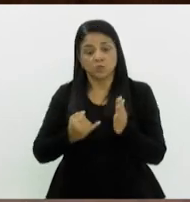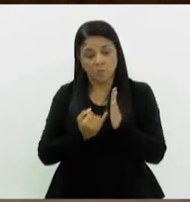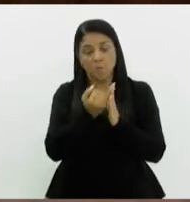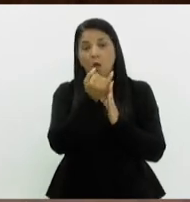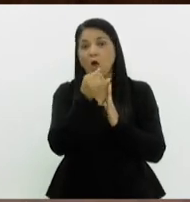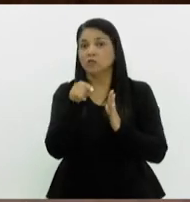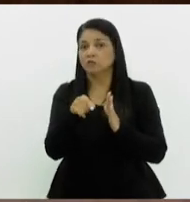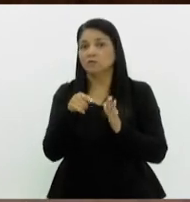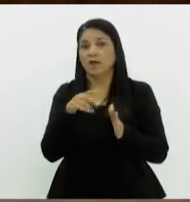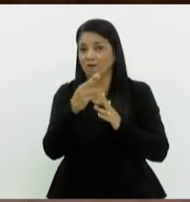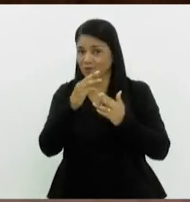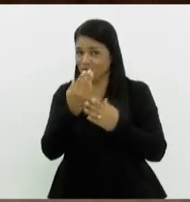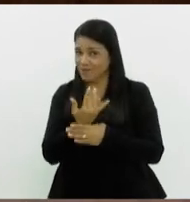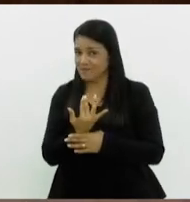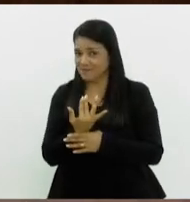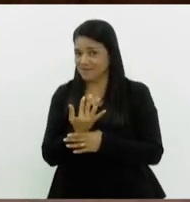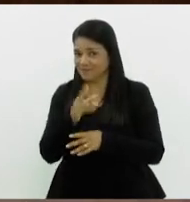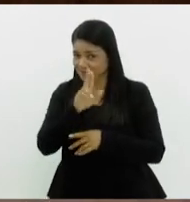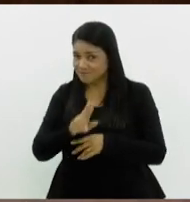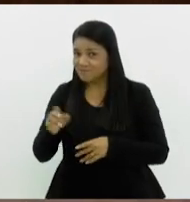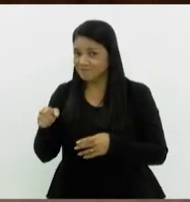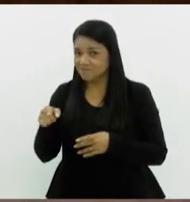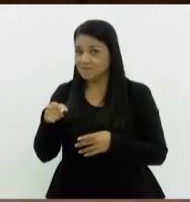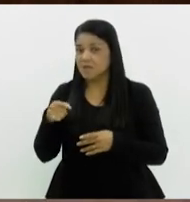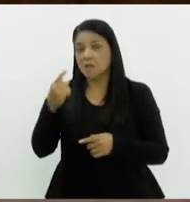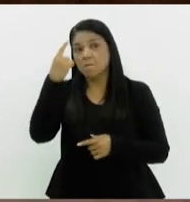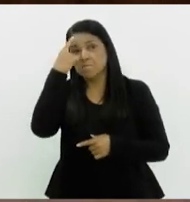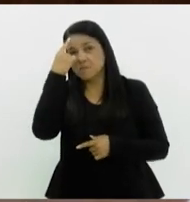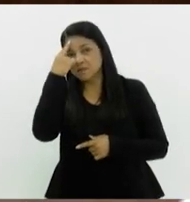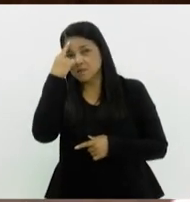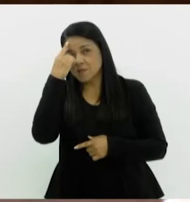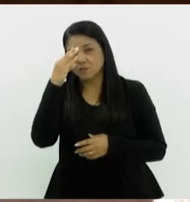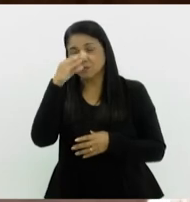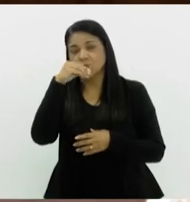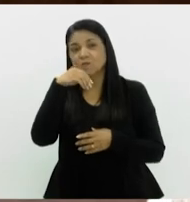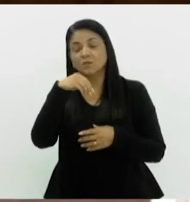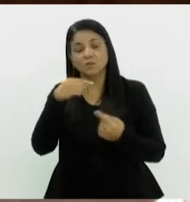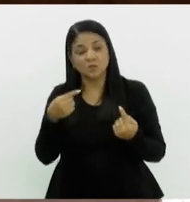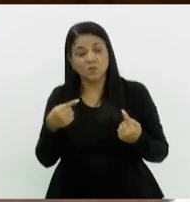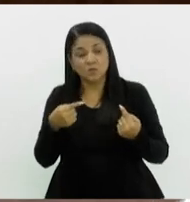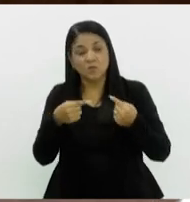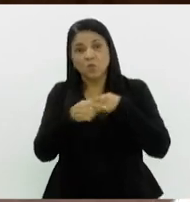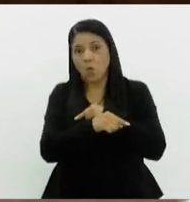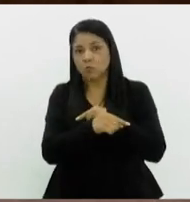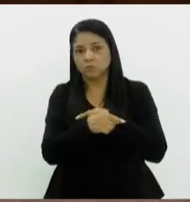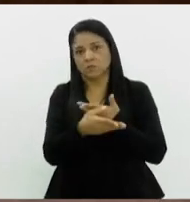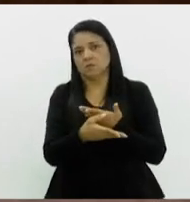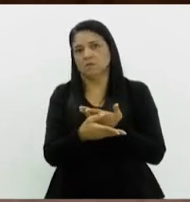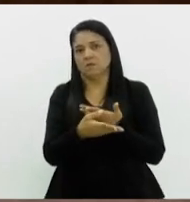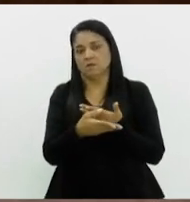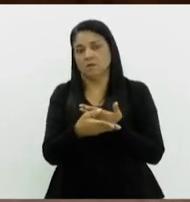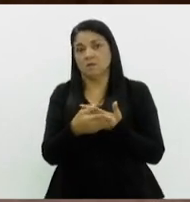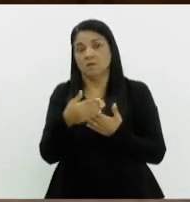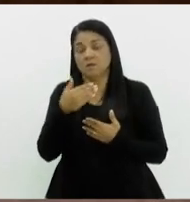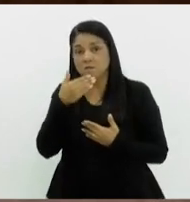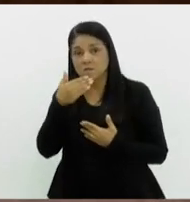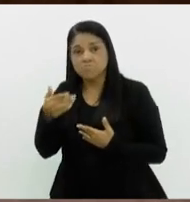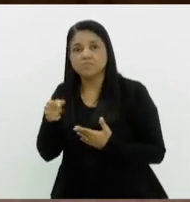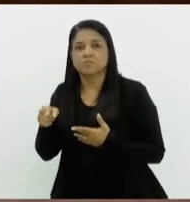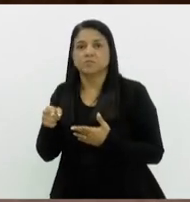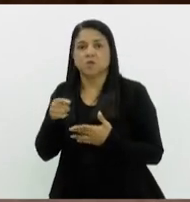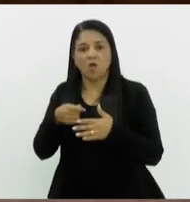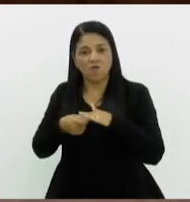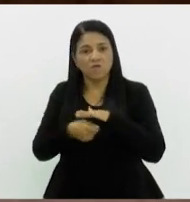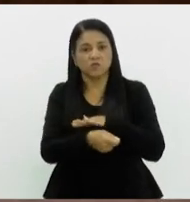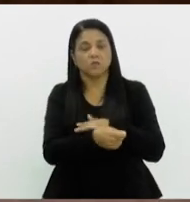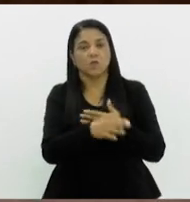e por conta do pensamento da sociedade fluminense, que é contrária a isso tudo e que é favorável ao investimento à